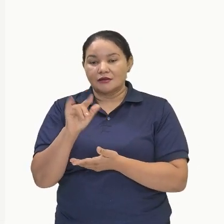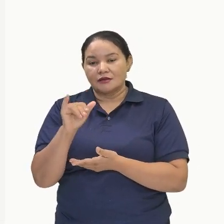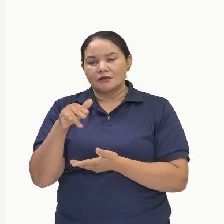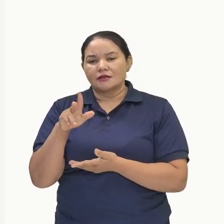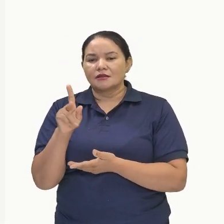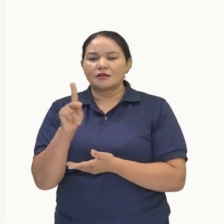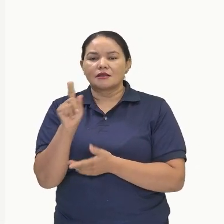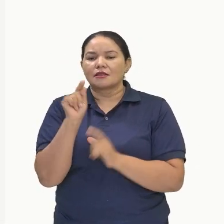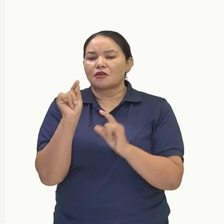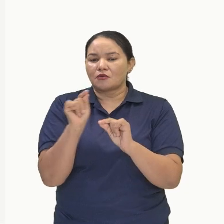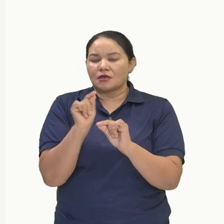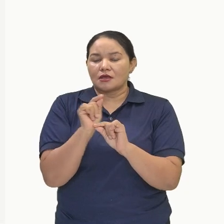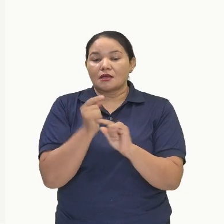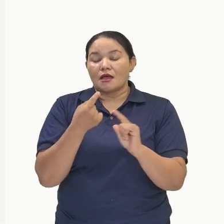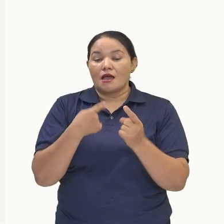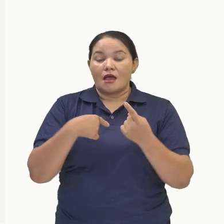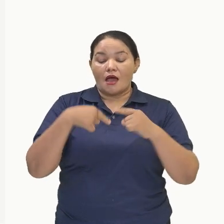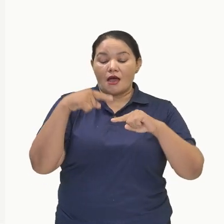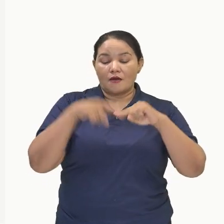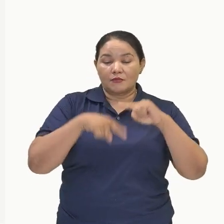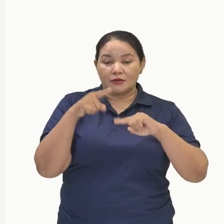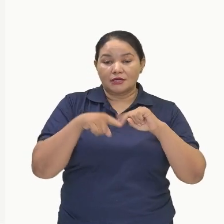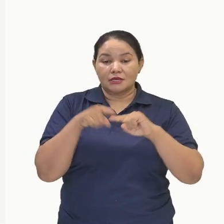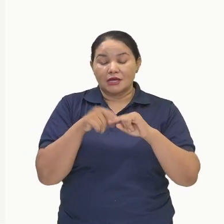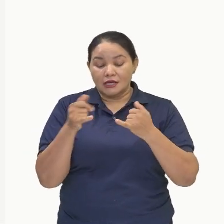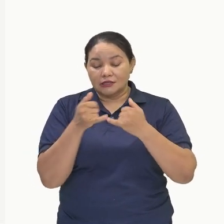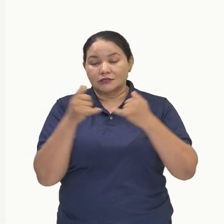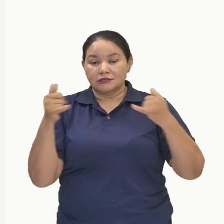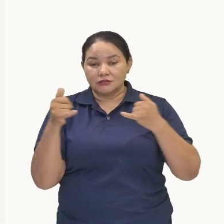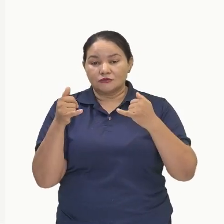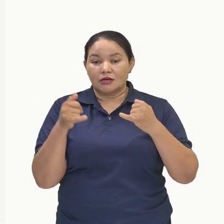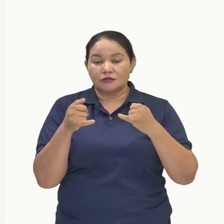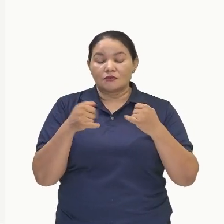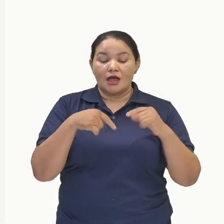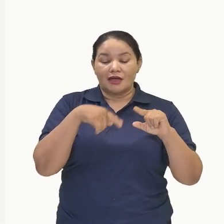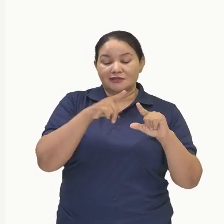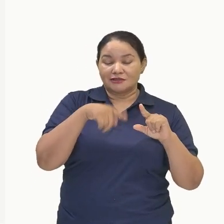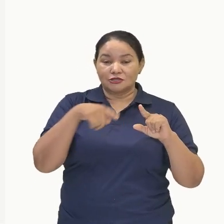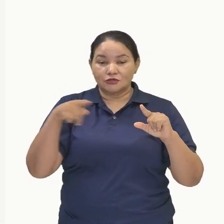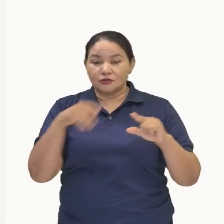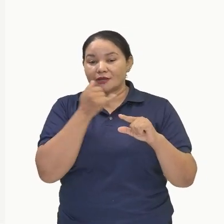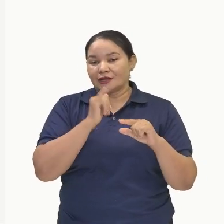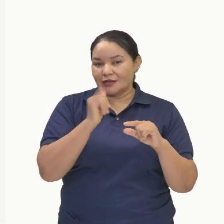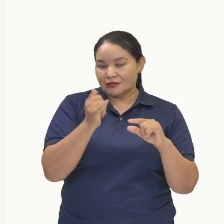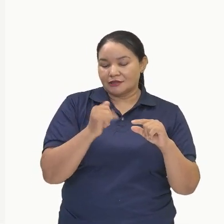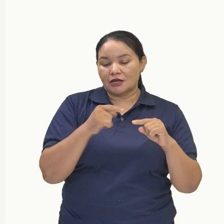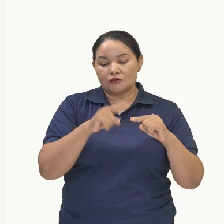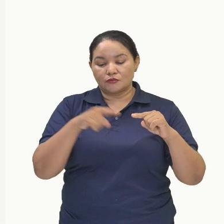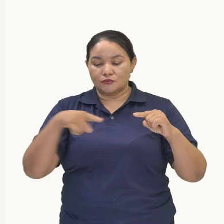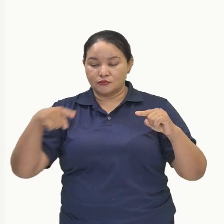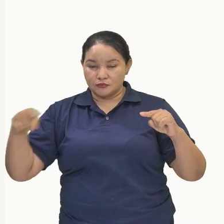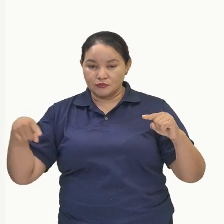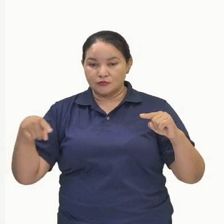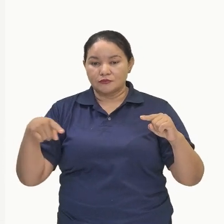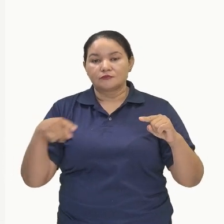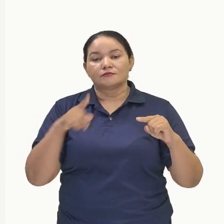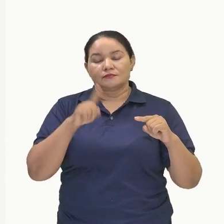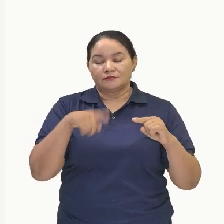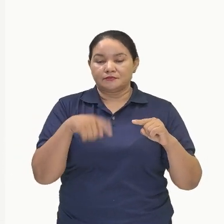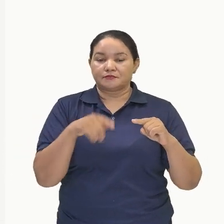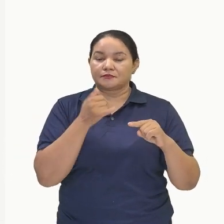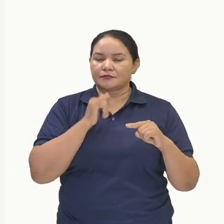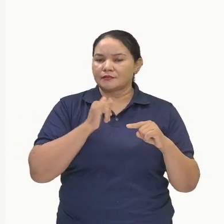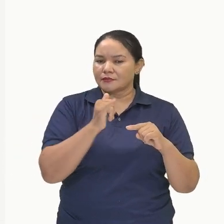esse aparelho está ligado numa diferença de potencial, por ele passa uma corrente elétrica. E a corrente elétrica